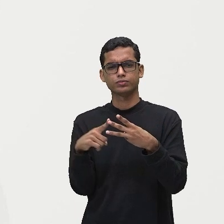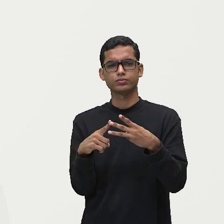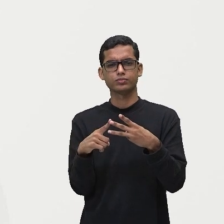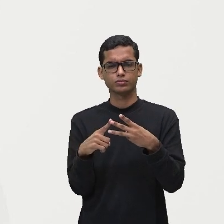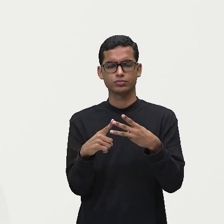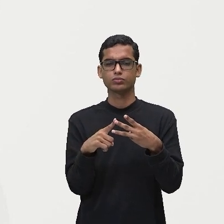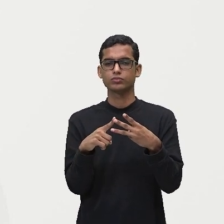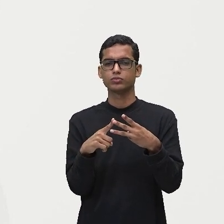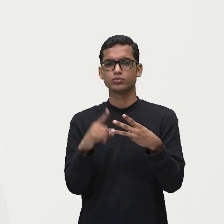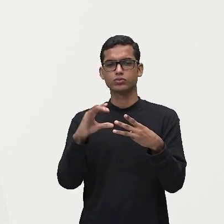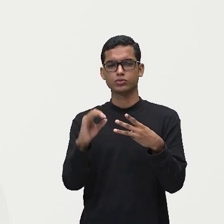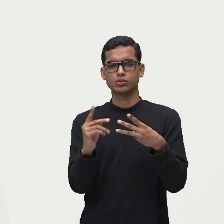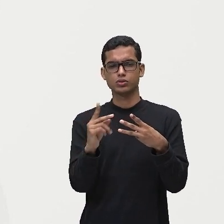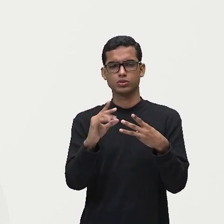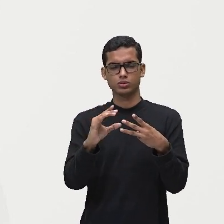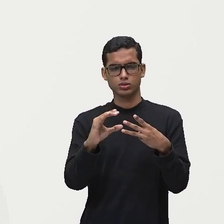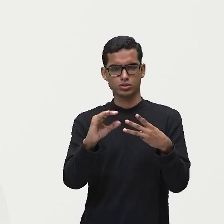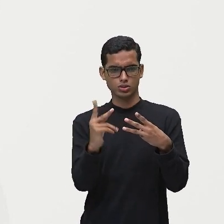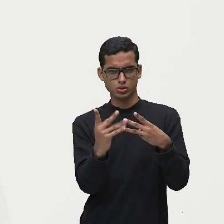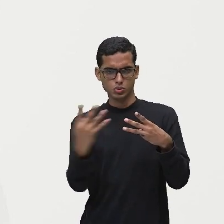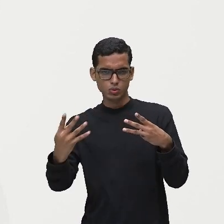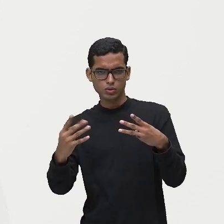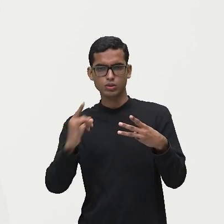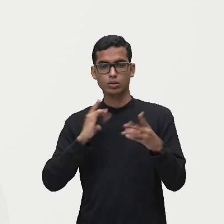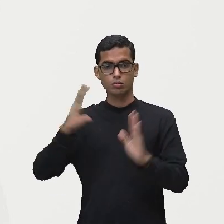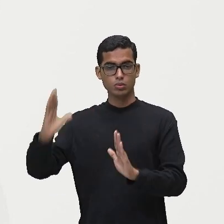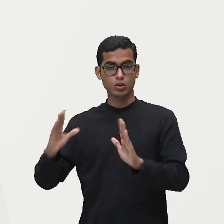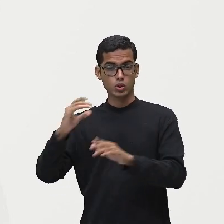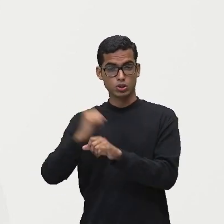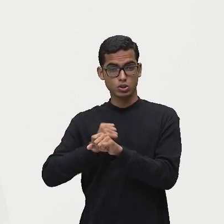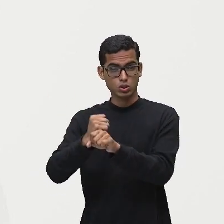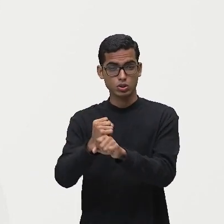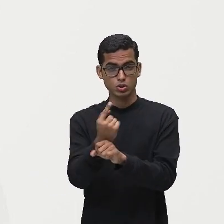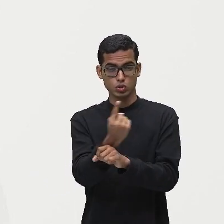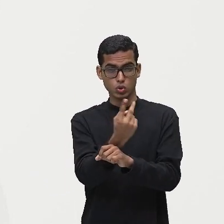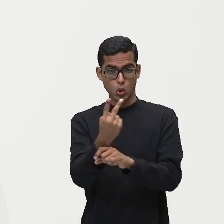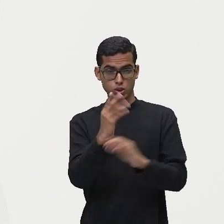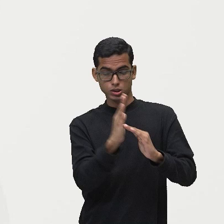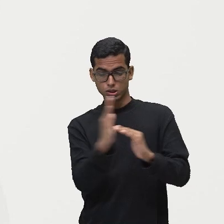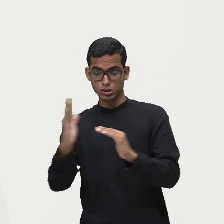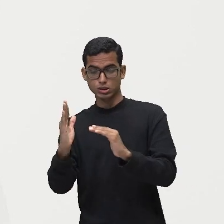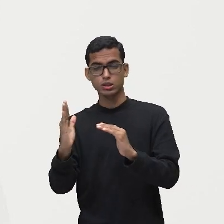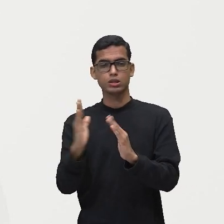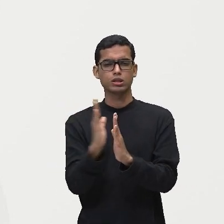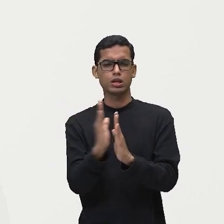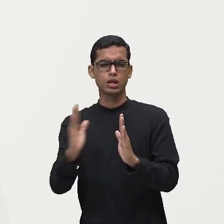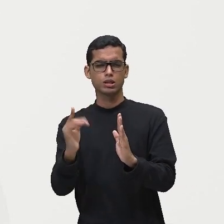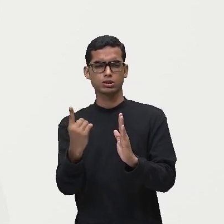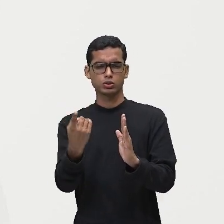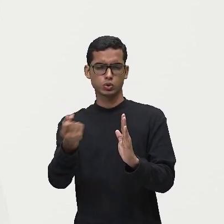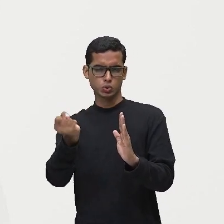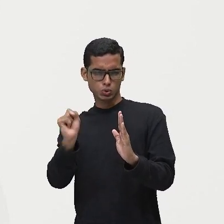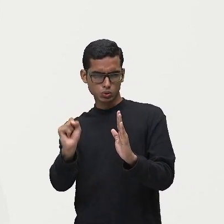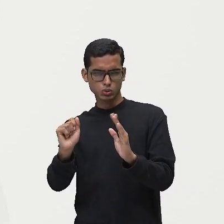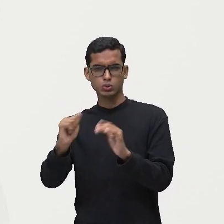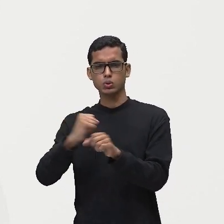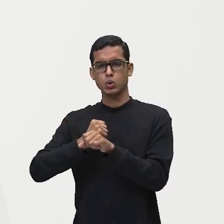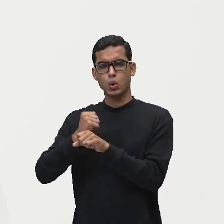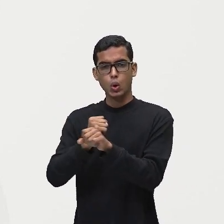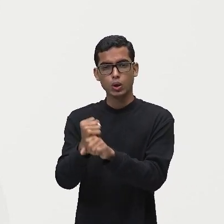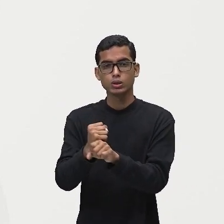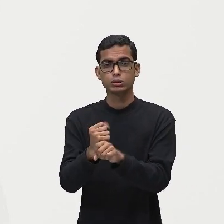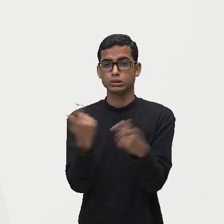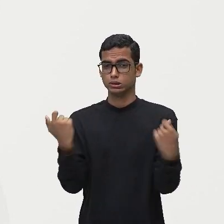18 anos, ele fica lá na atmosfera. Então, é uma coisa que a gente precisa